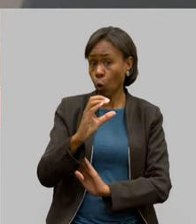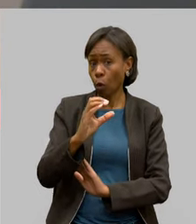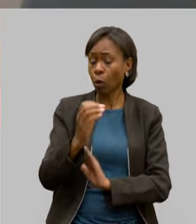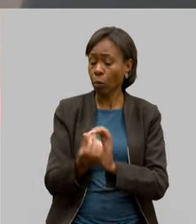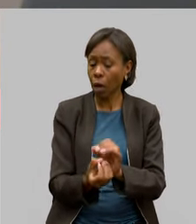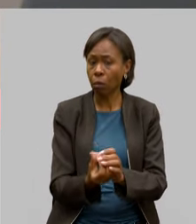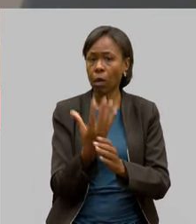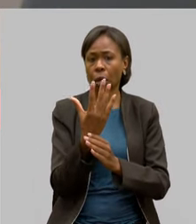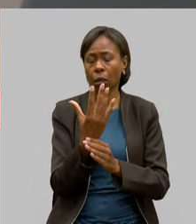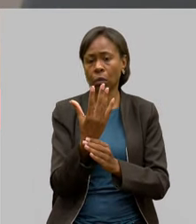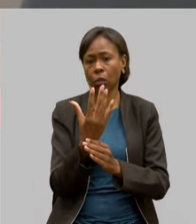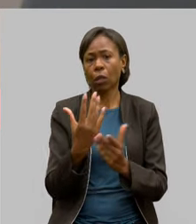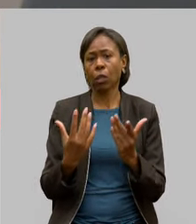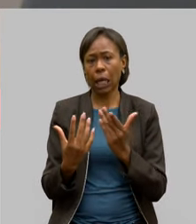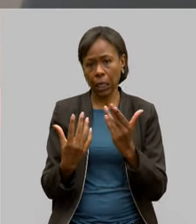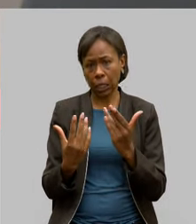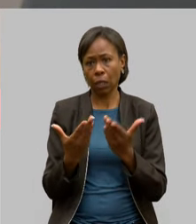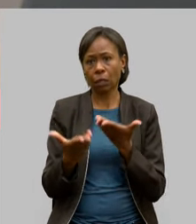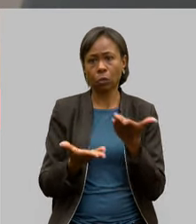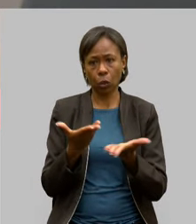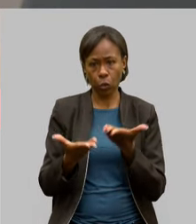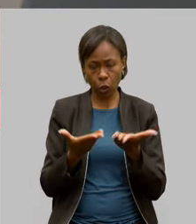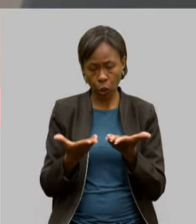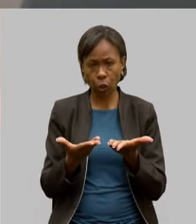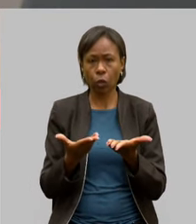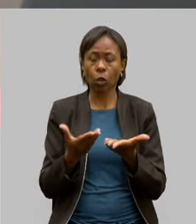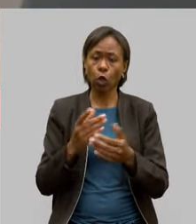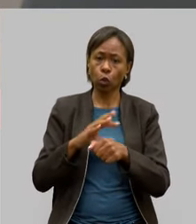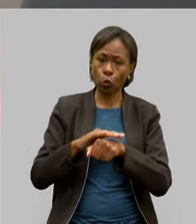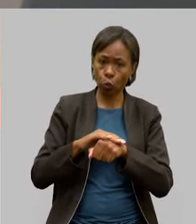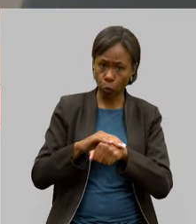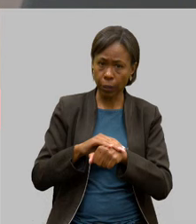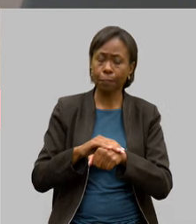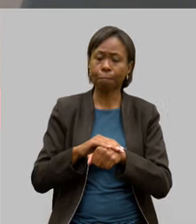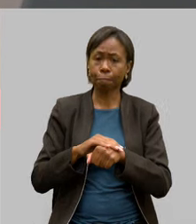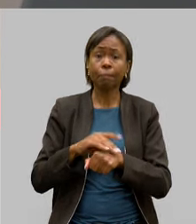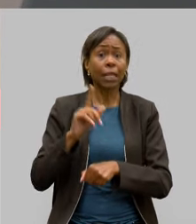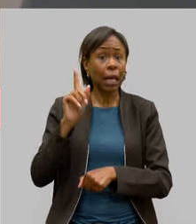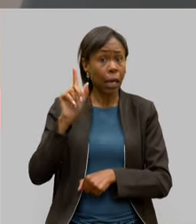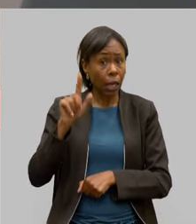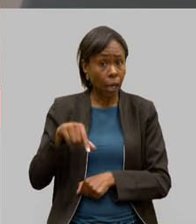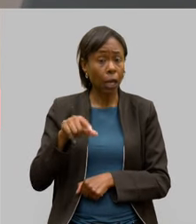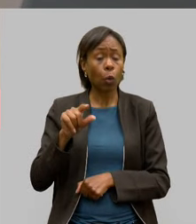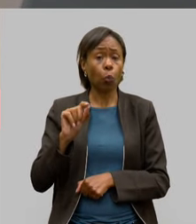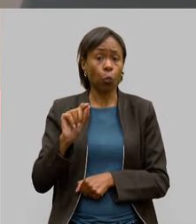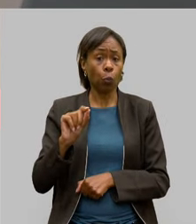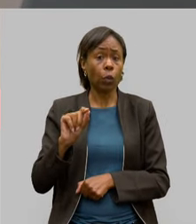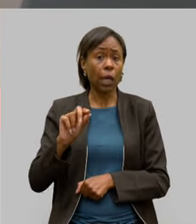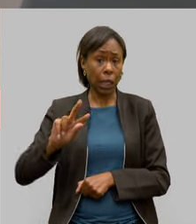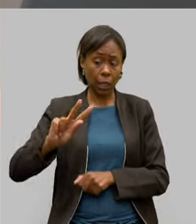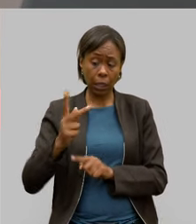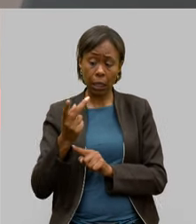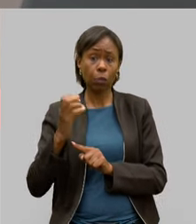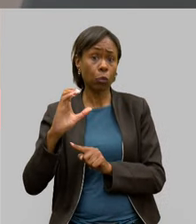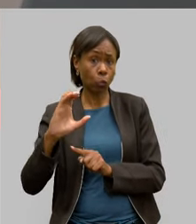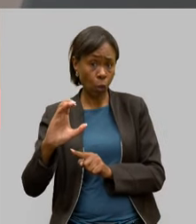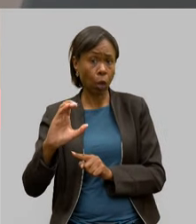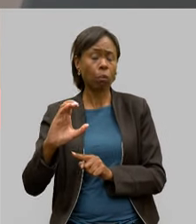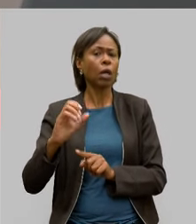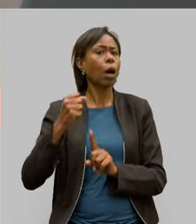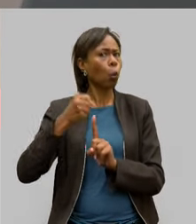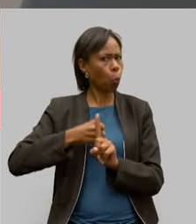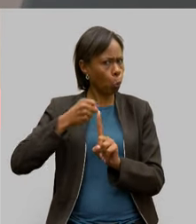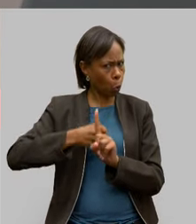para tratamento de eh quadros clínicos e isso é algo que foi que tem sido uma luta que nós